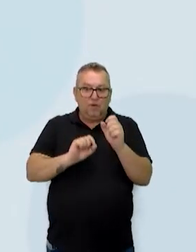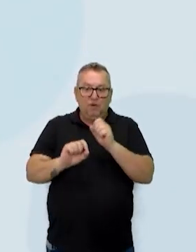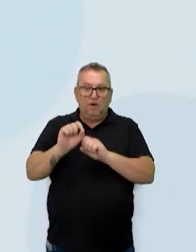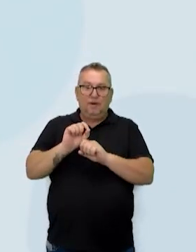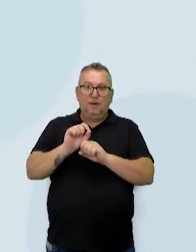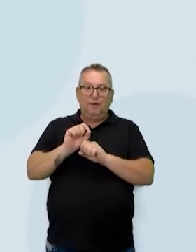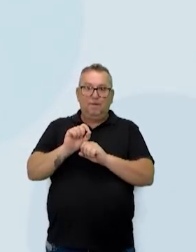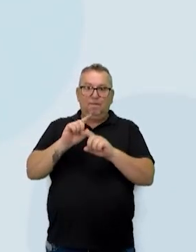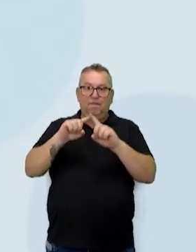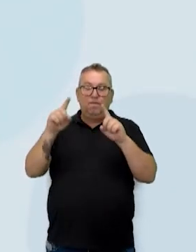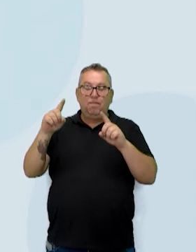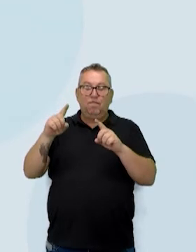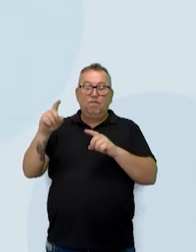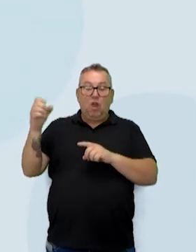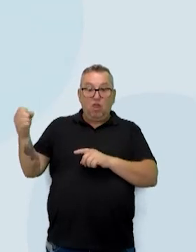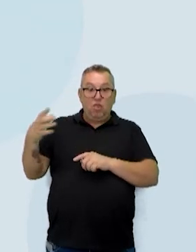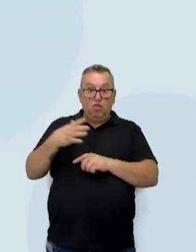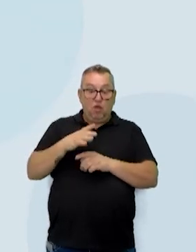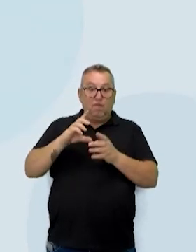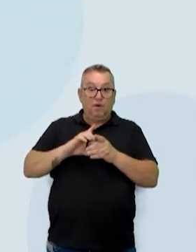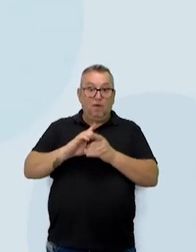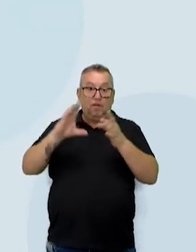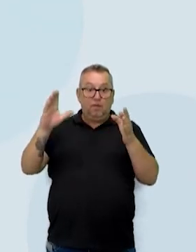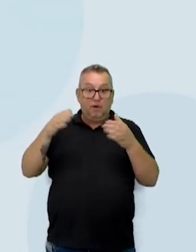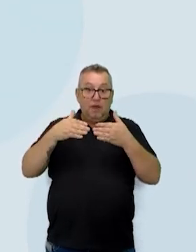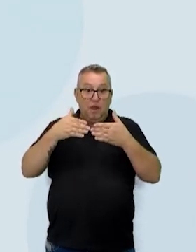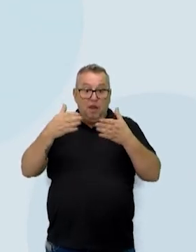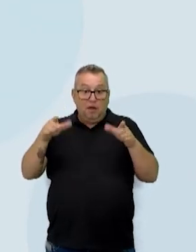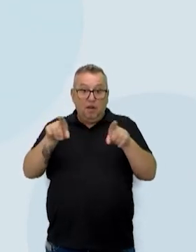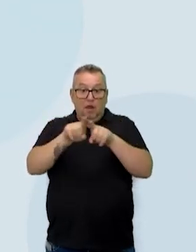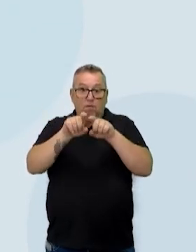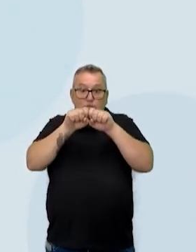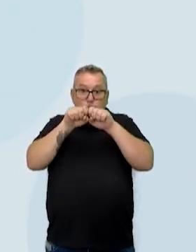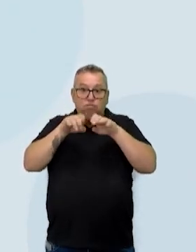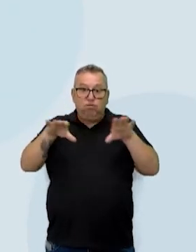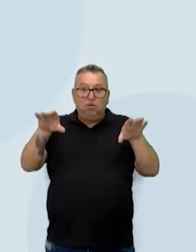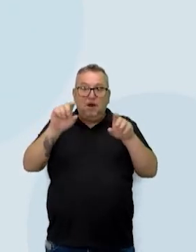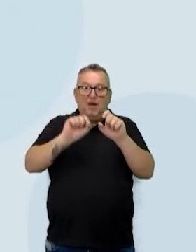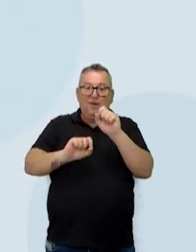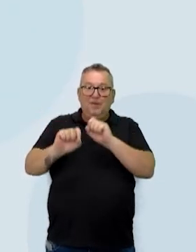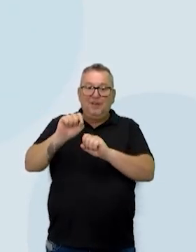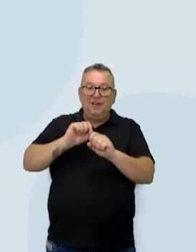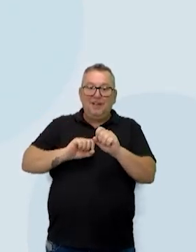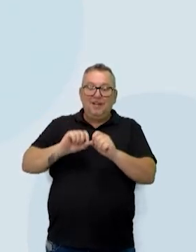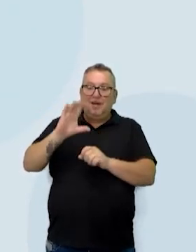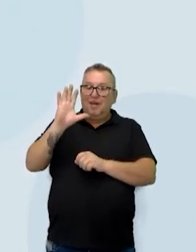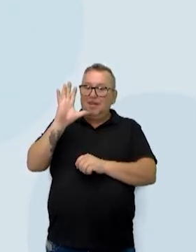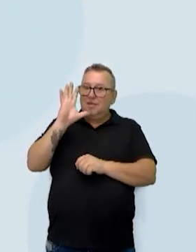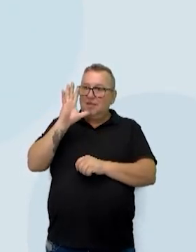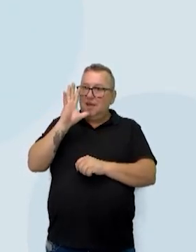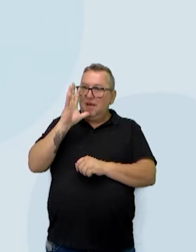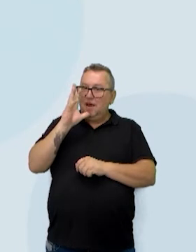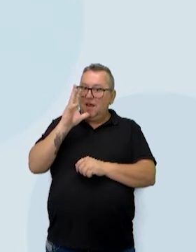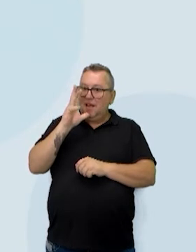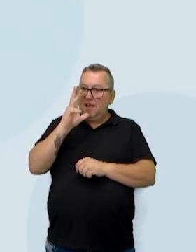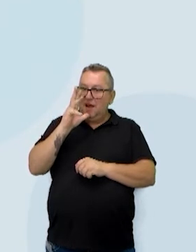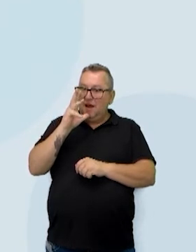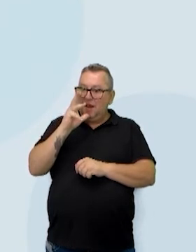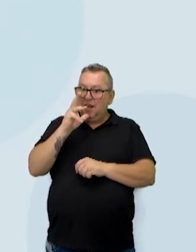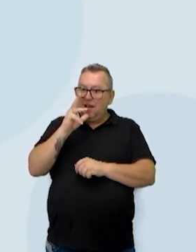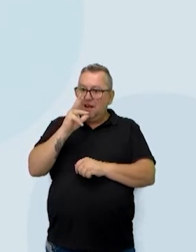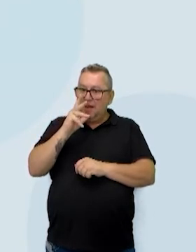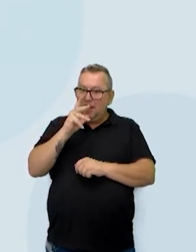A redemocratização, a abertura, a distensão, ela é lenta. Ela vai bem